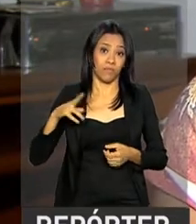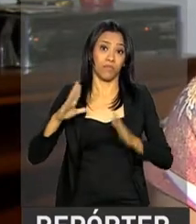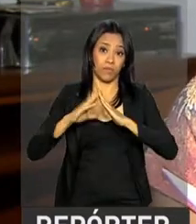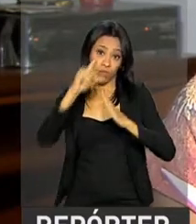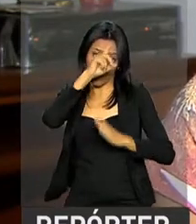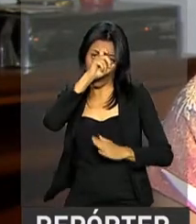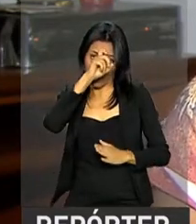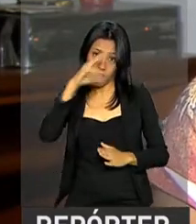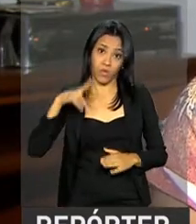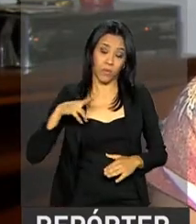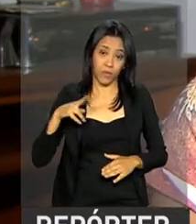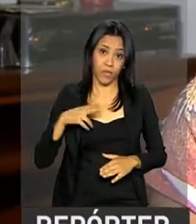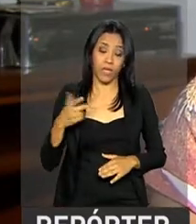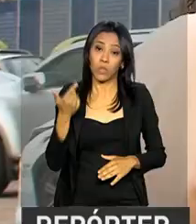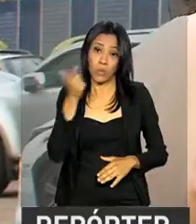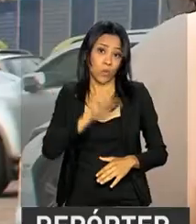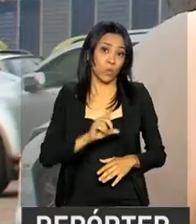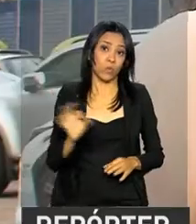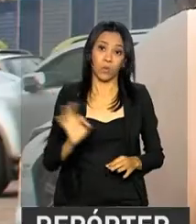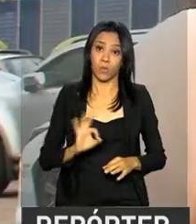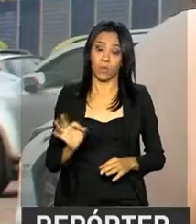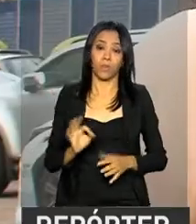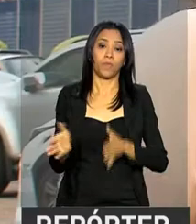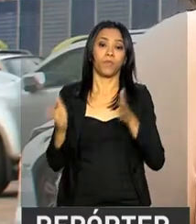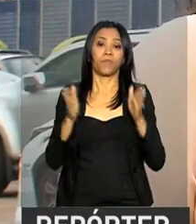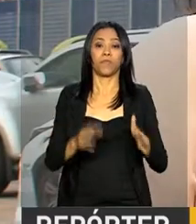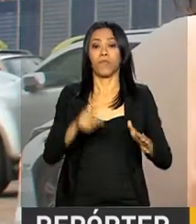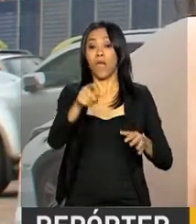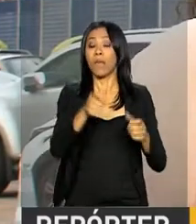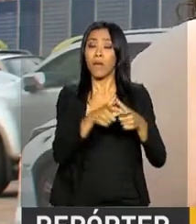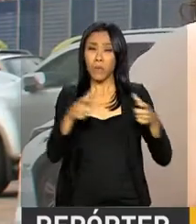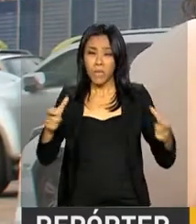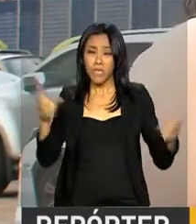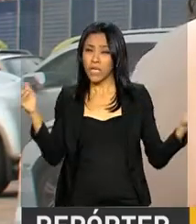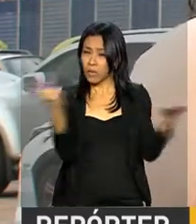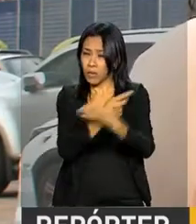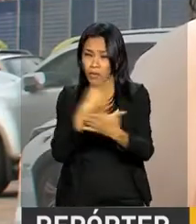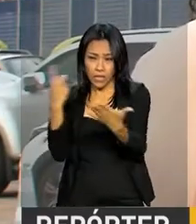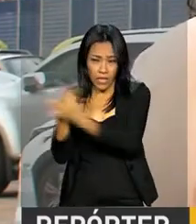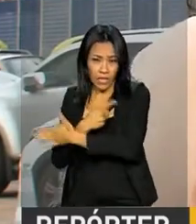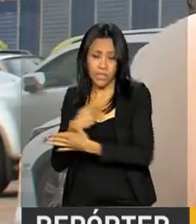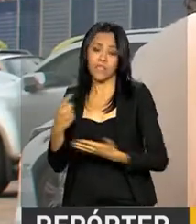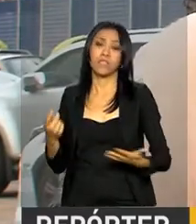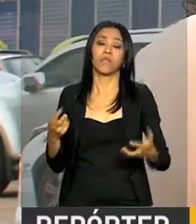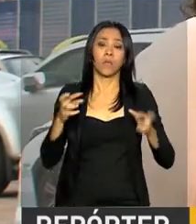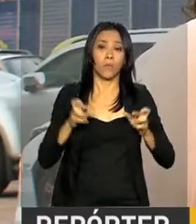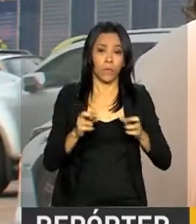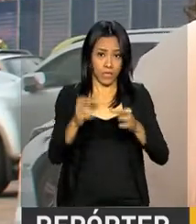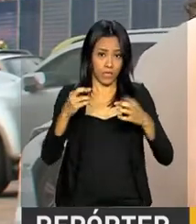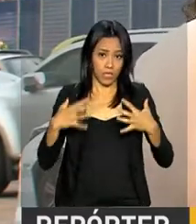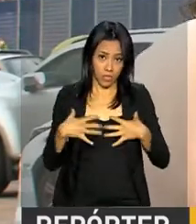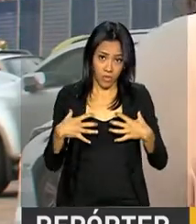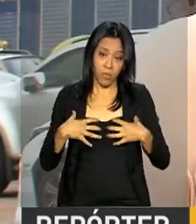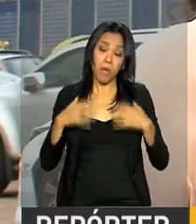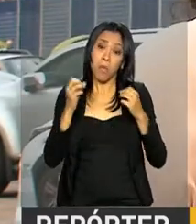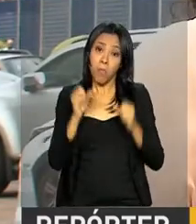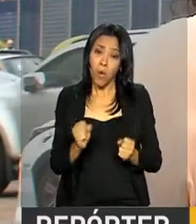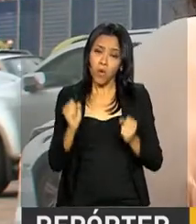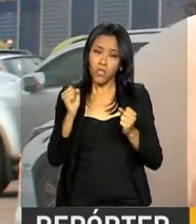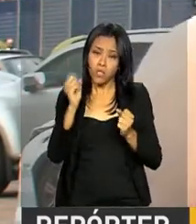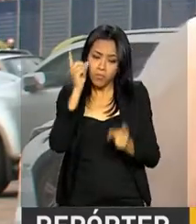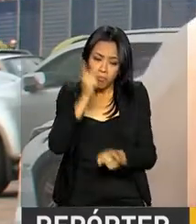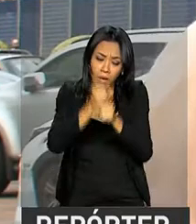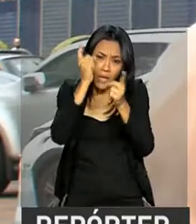se não fosse de fato sul em grande parte dos casos o câncer de mama pode ser detectado bem no início